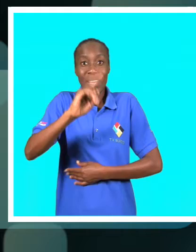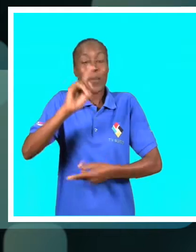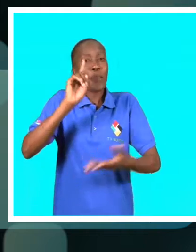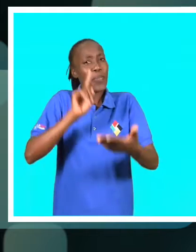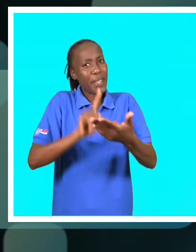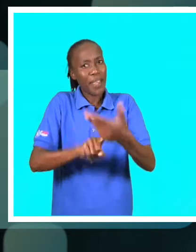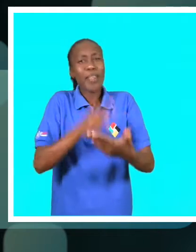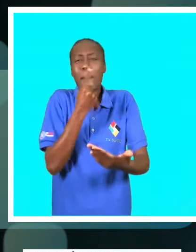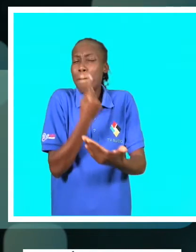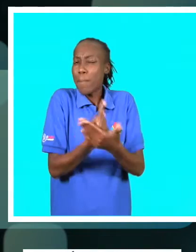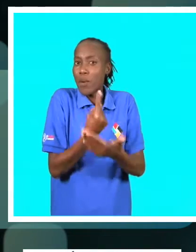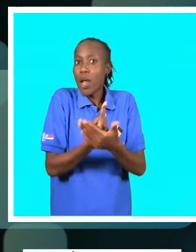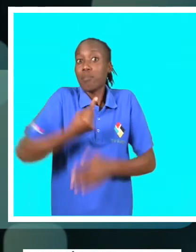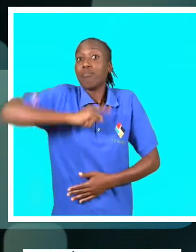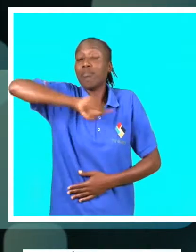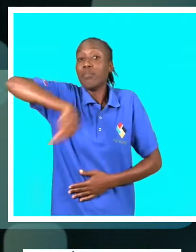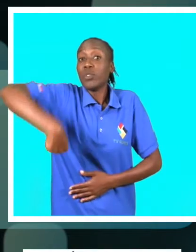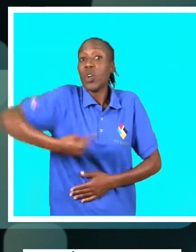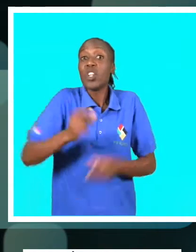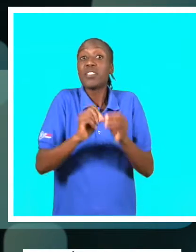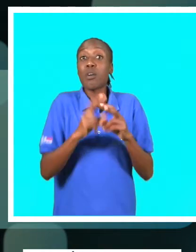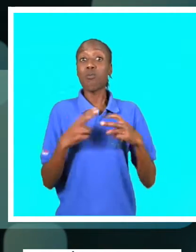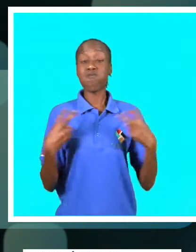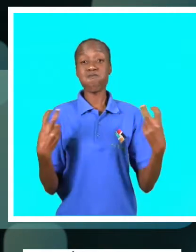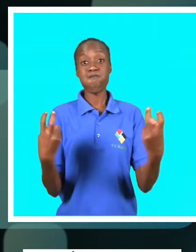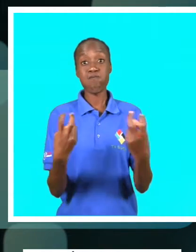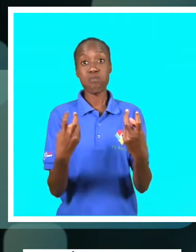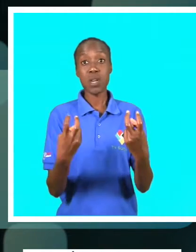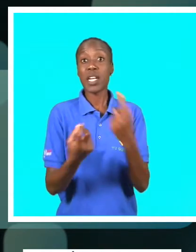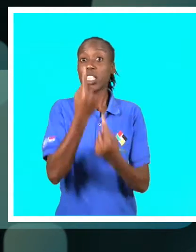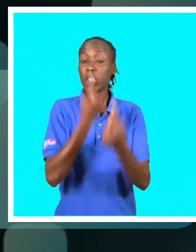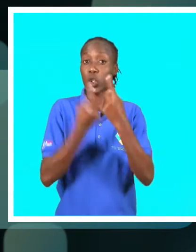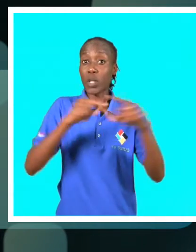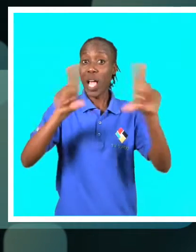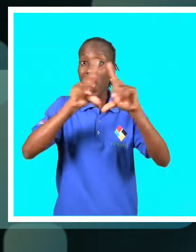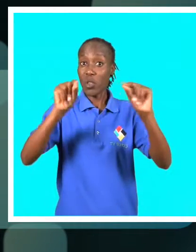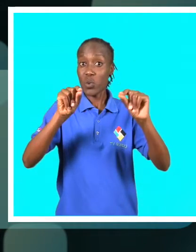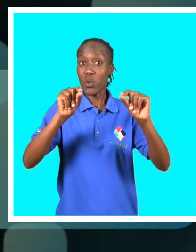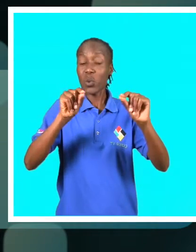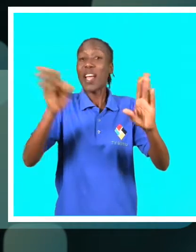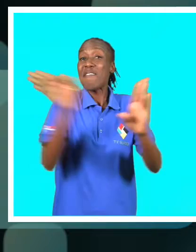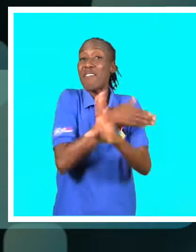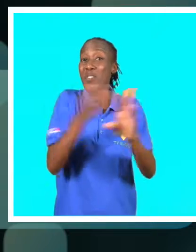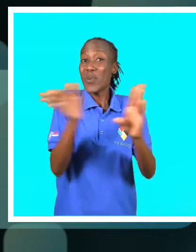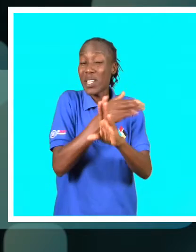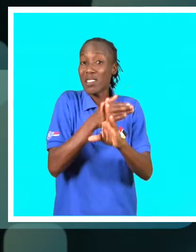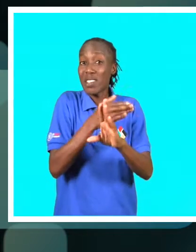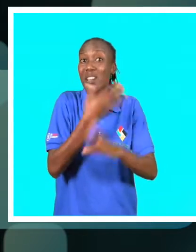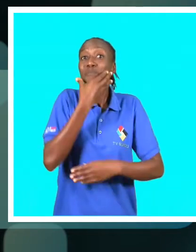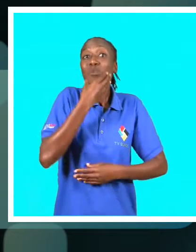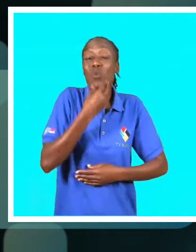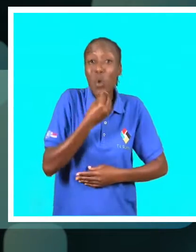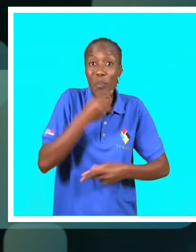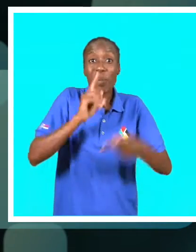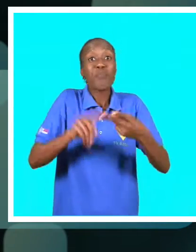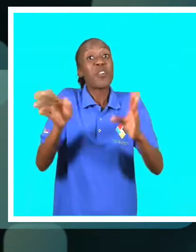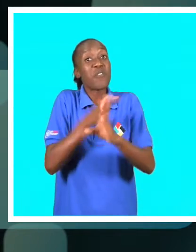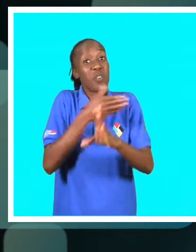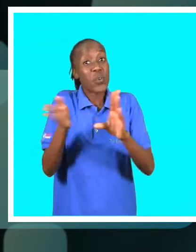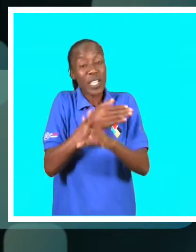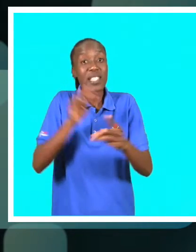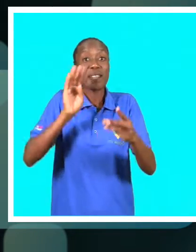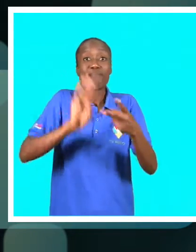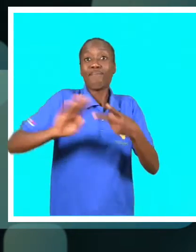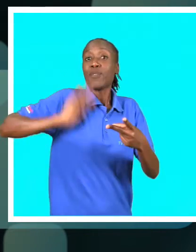É importante que nós façamos uma desconstrução daquilo que é o conceito da violência doméstica, das masculinidades, bem como